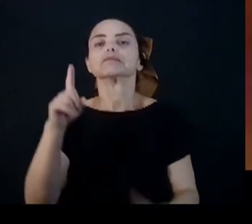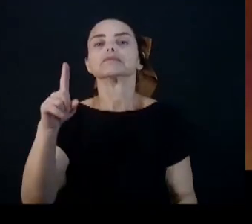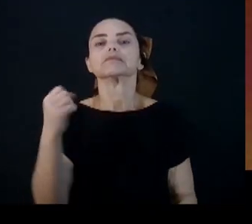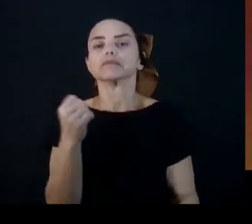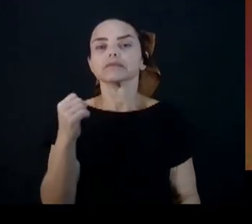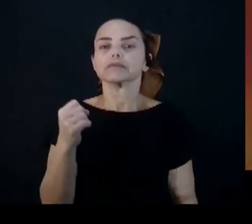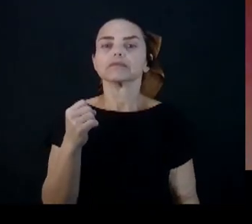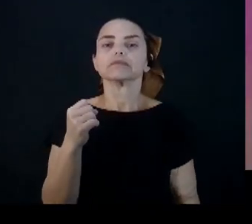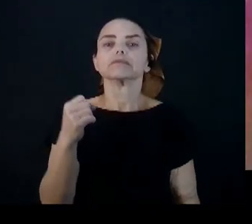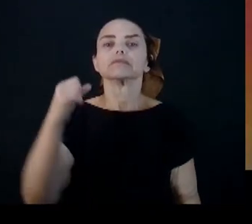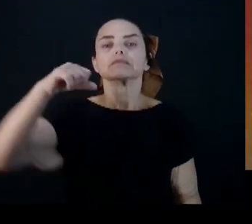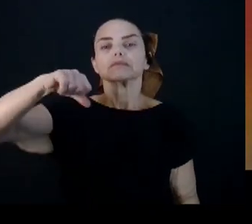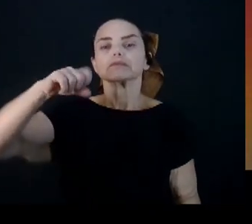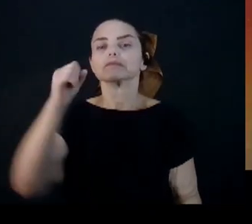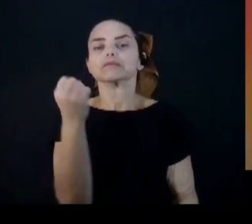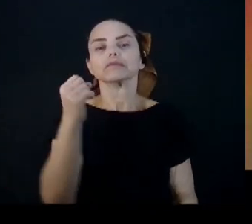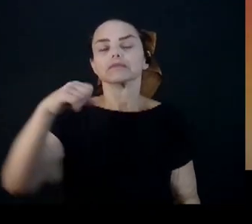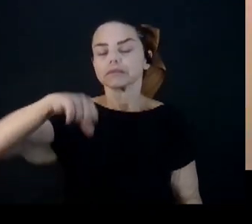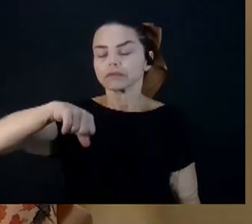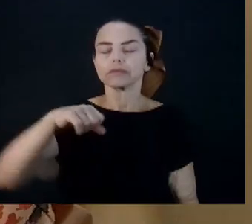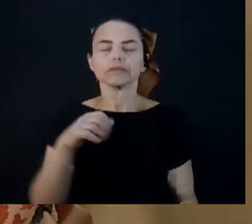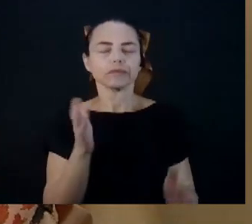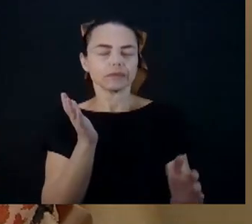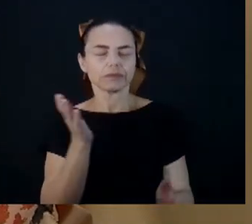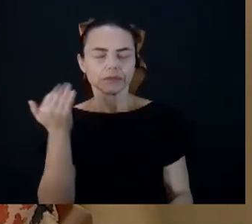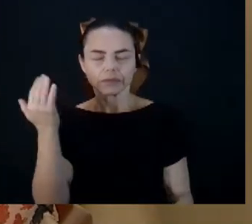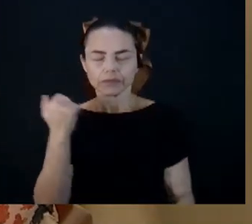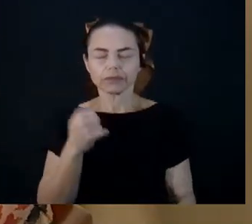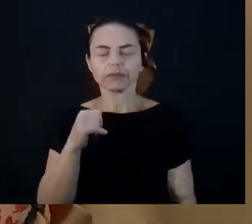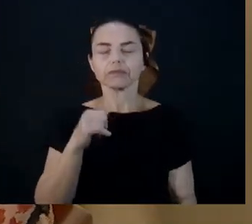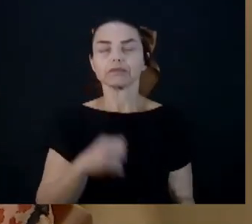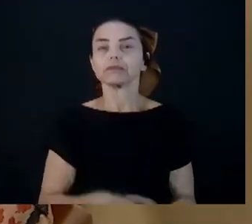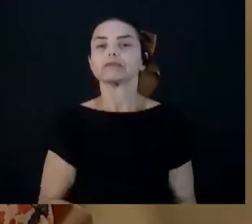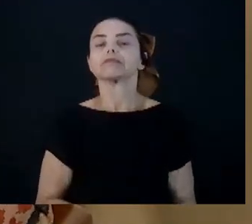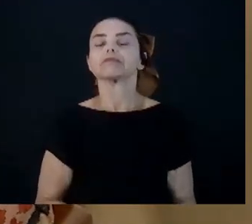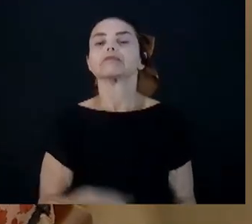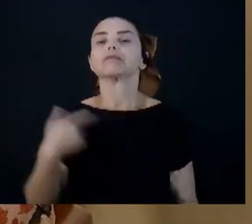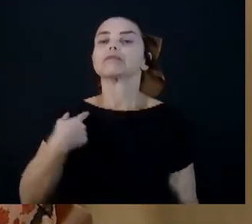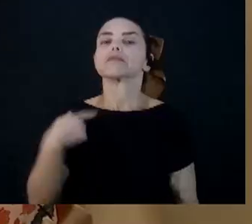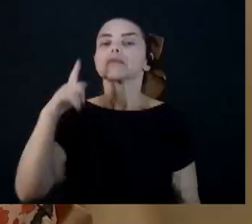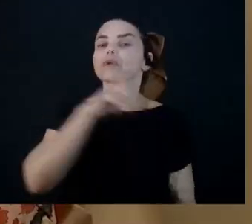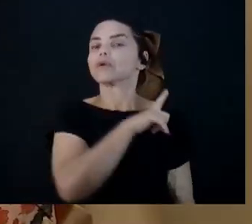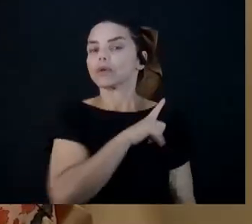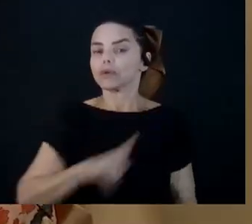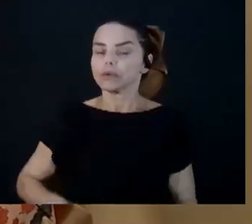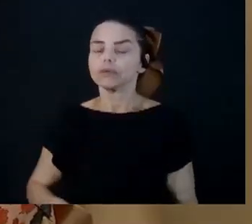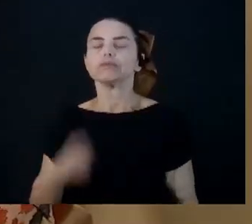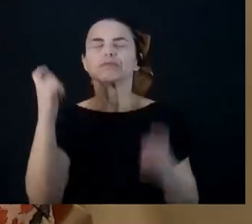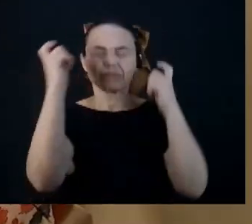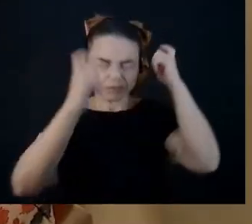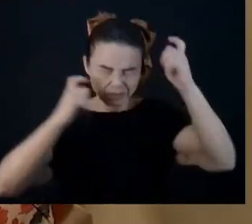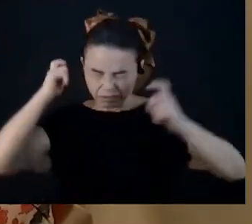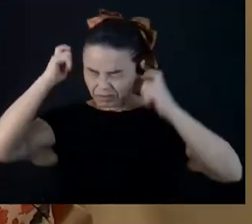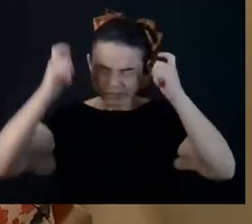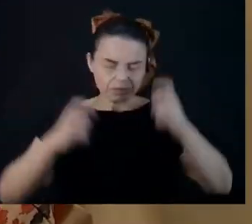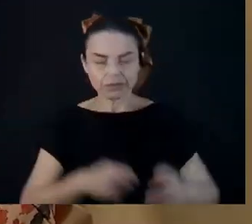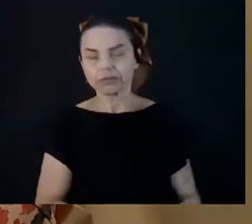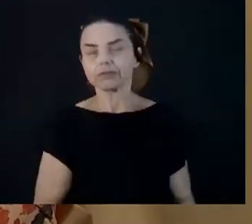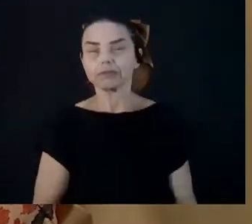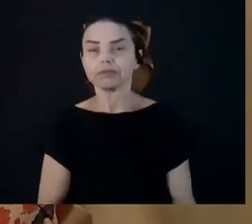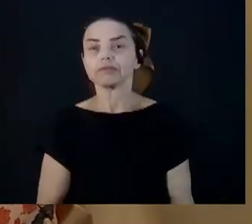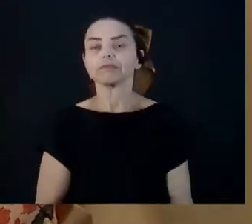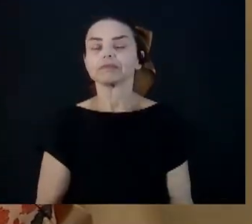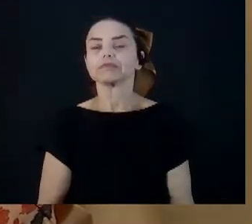1889, bem na época da febre amarela. O que o governo fez? Ele se preocupou com a